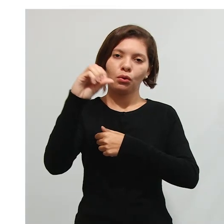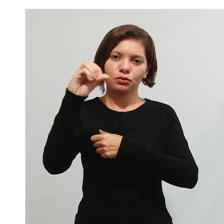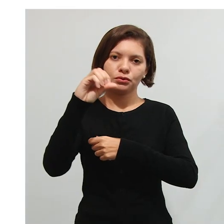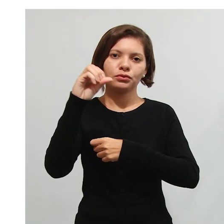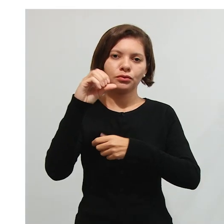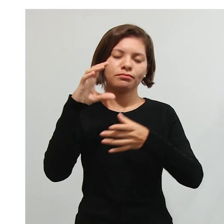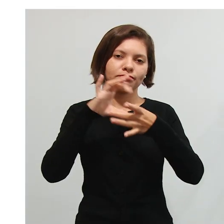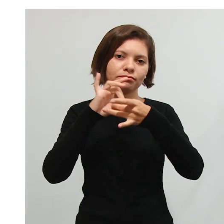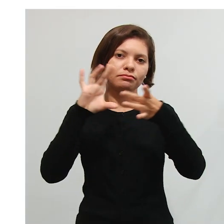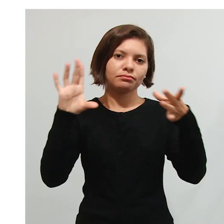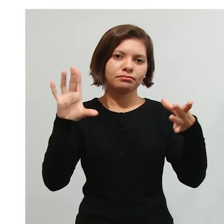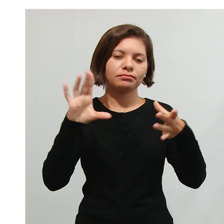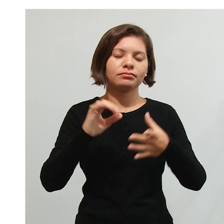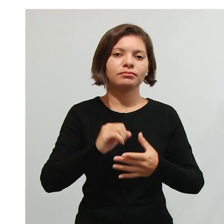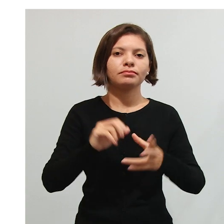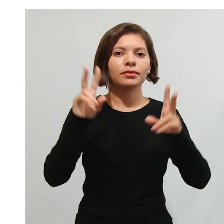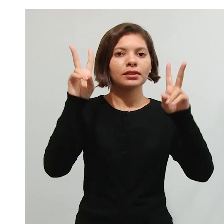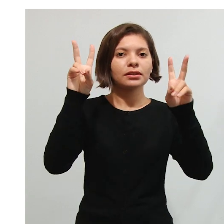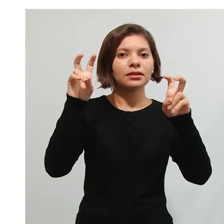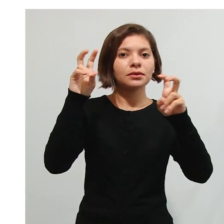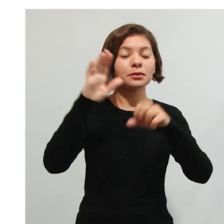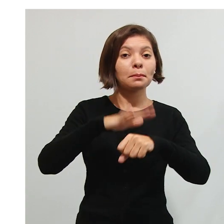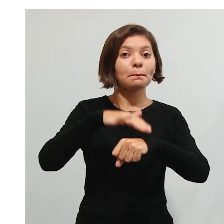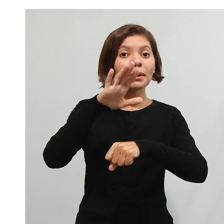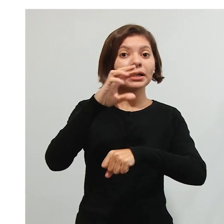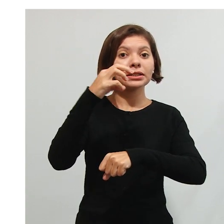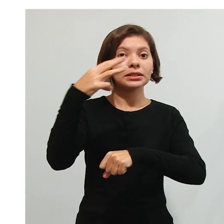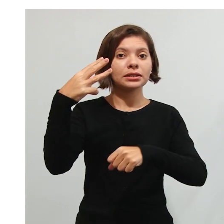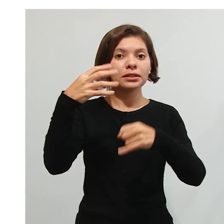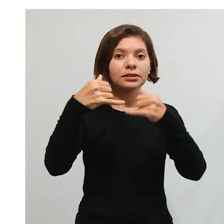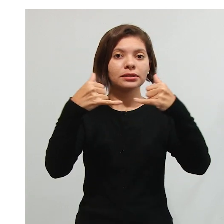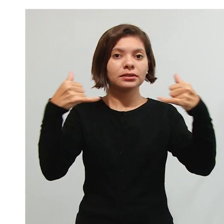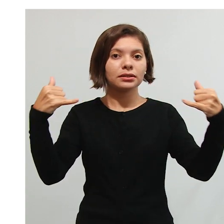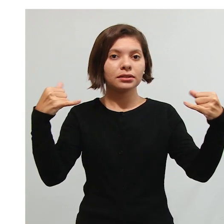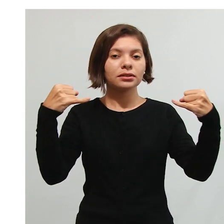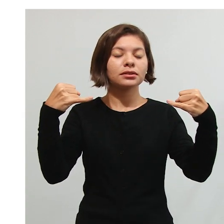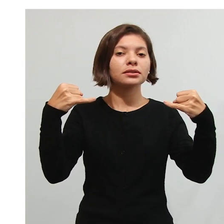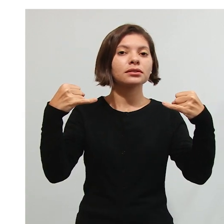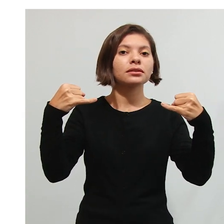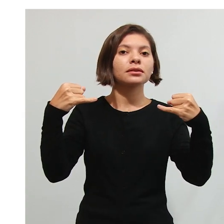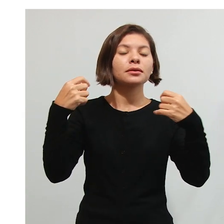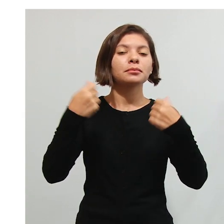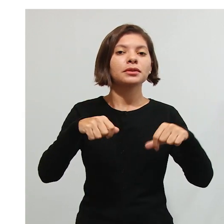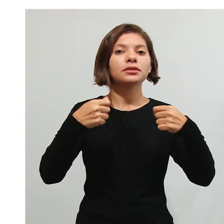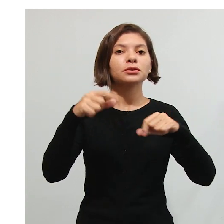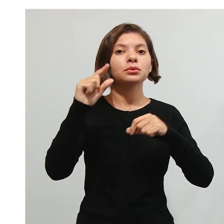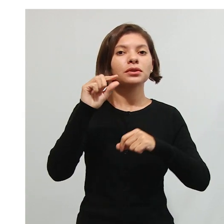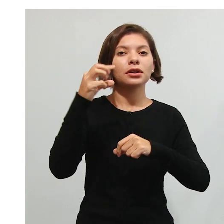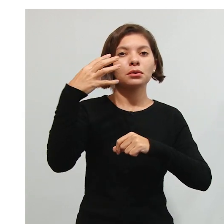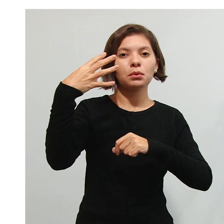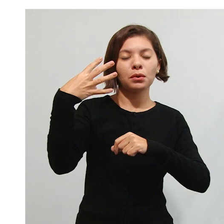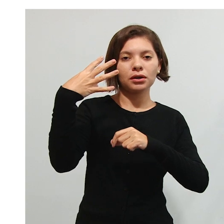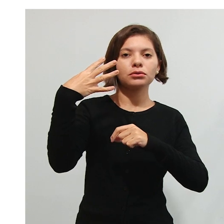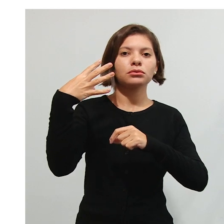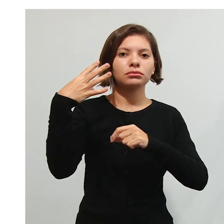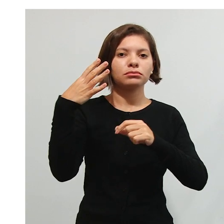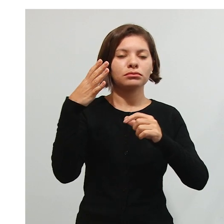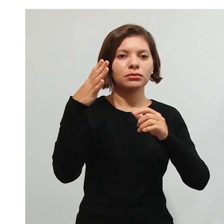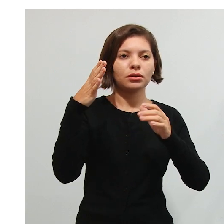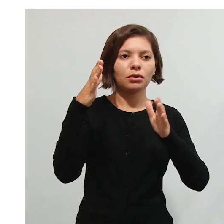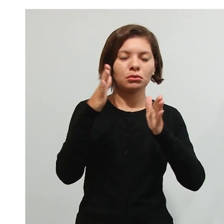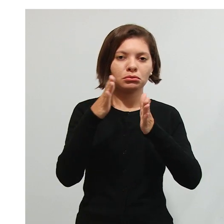9 pode escolher citações de mais de três linhas devem ter recu de